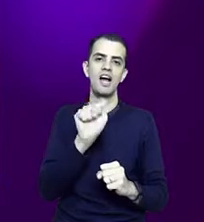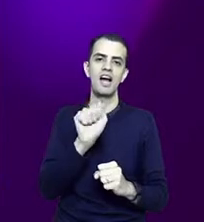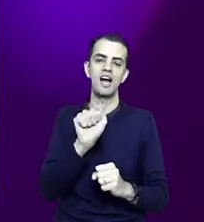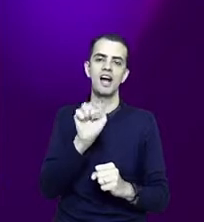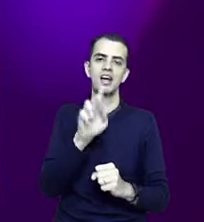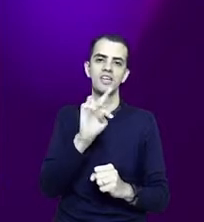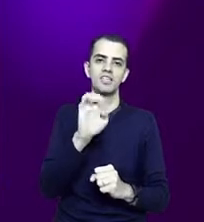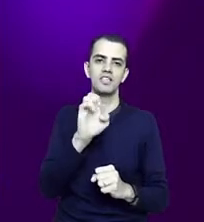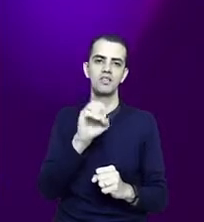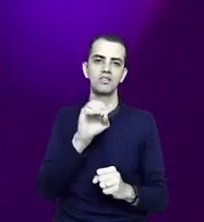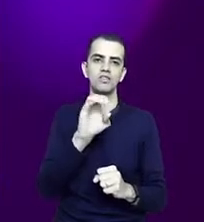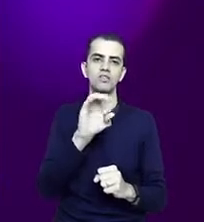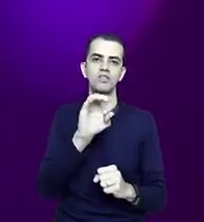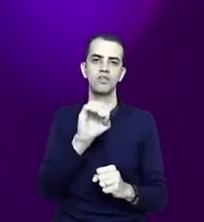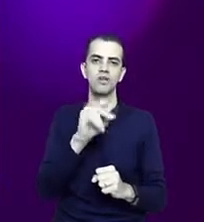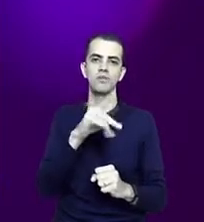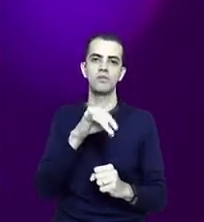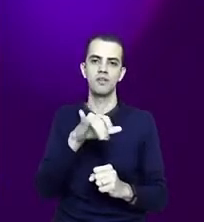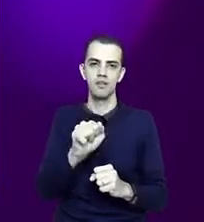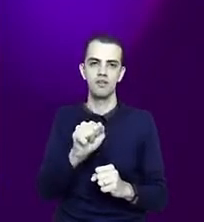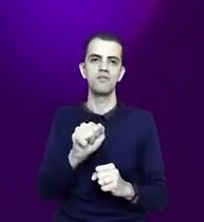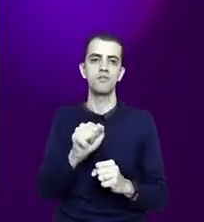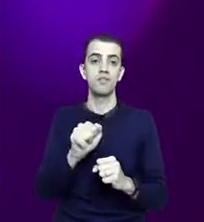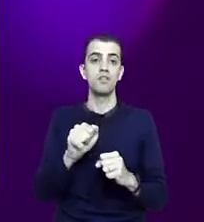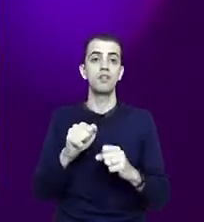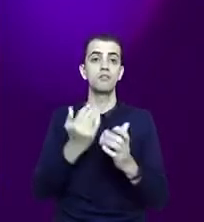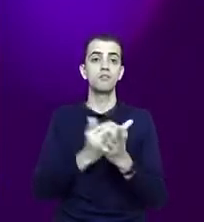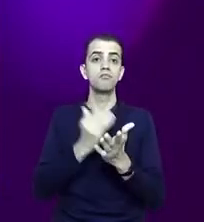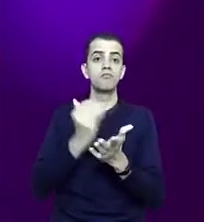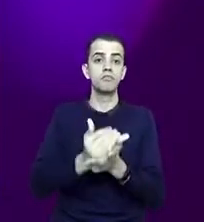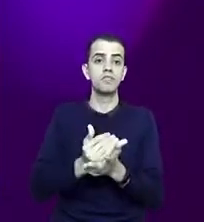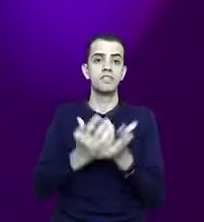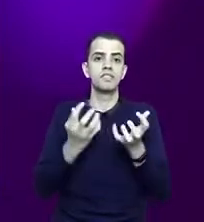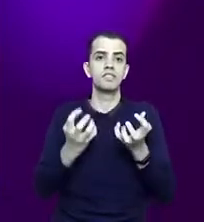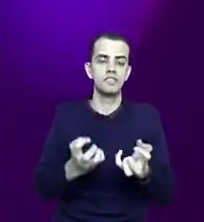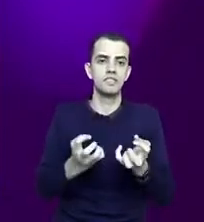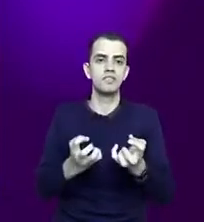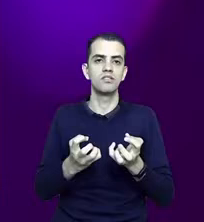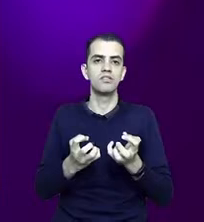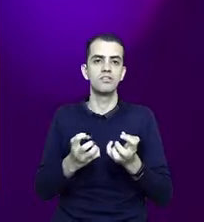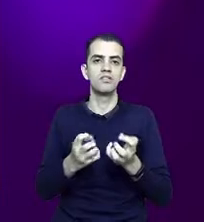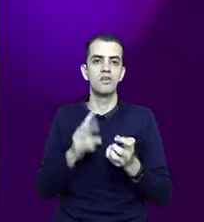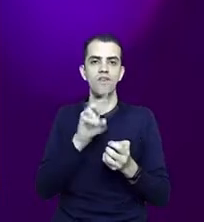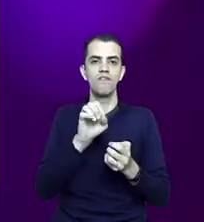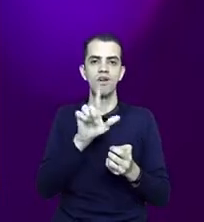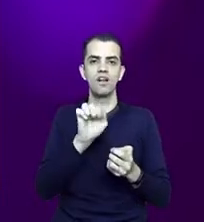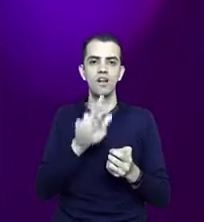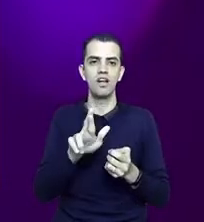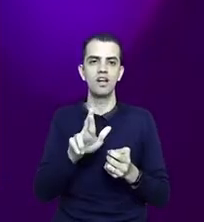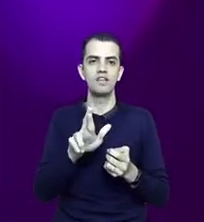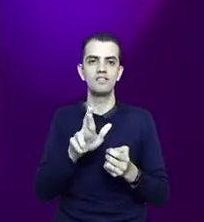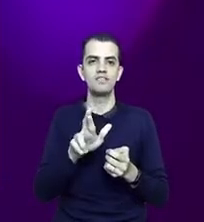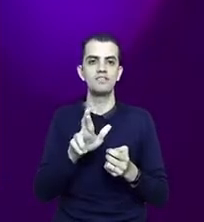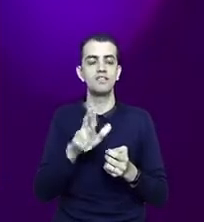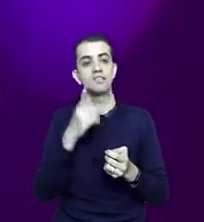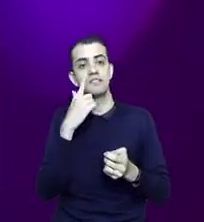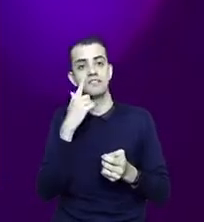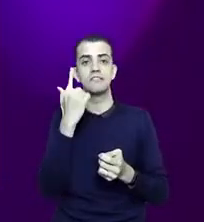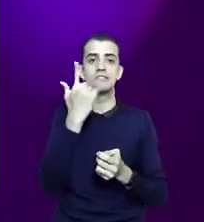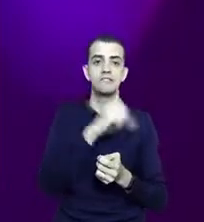osteotomia volar, a artroscopia a seco ali, naquele fragmento volar ali, não sei se você